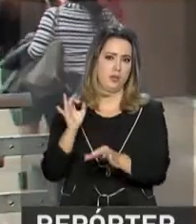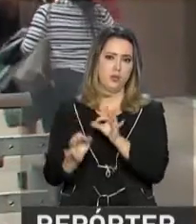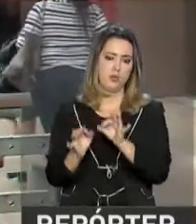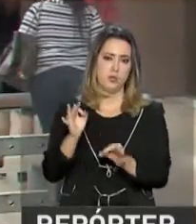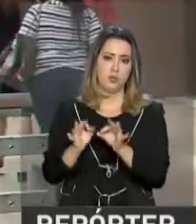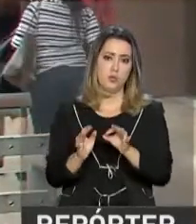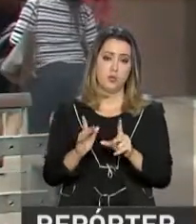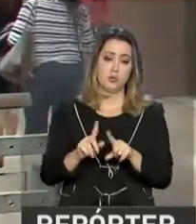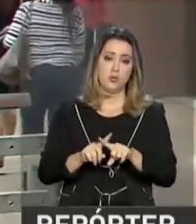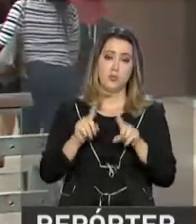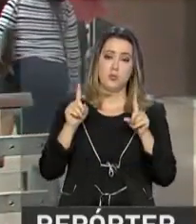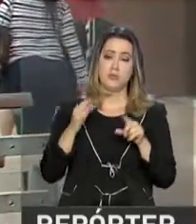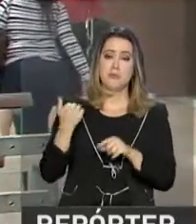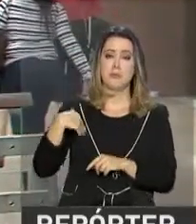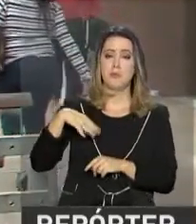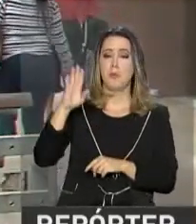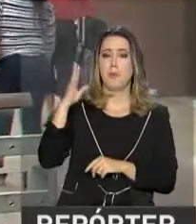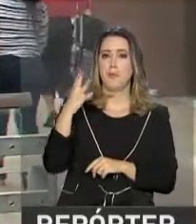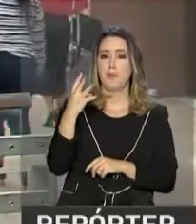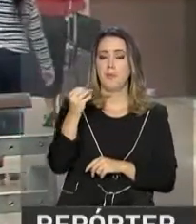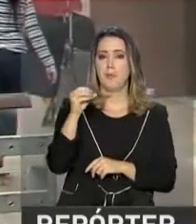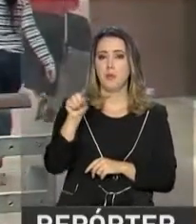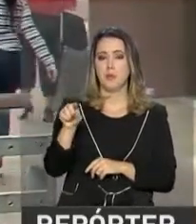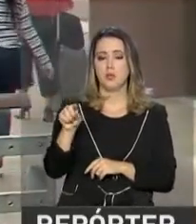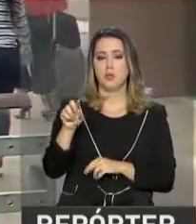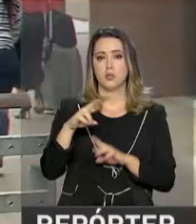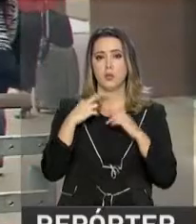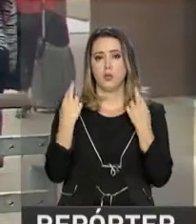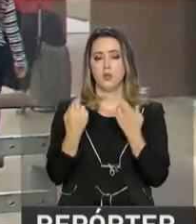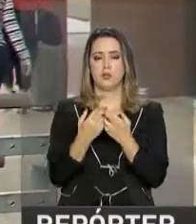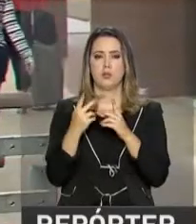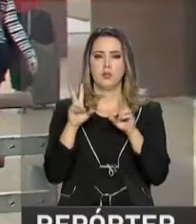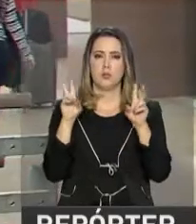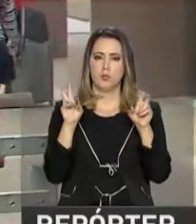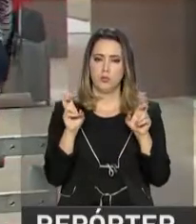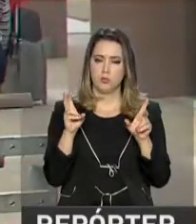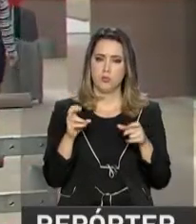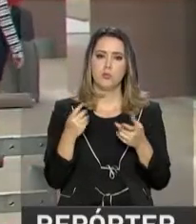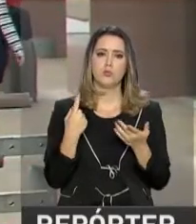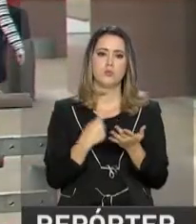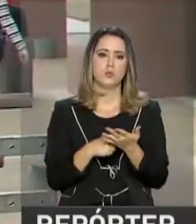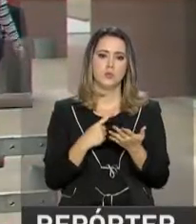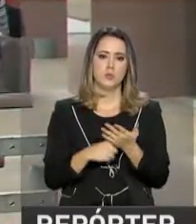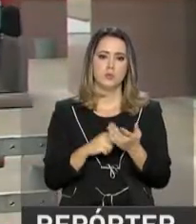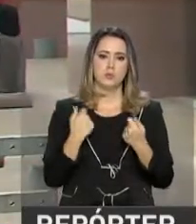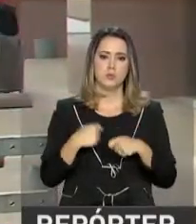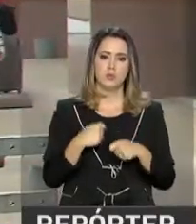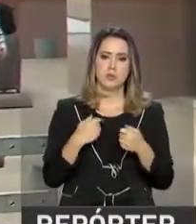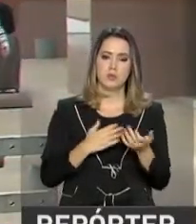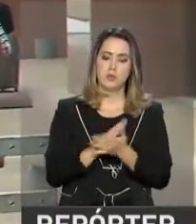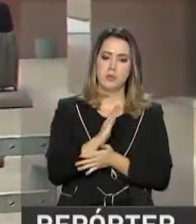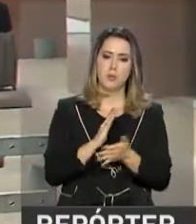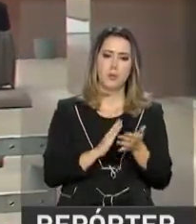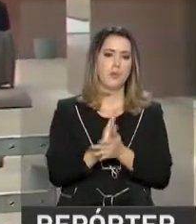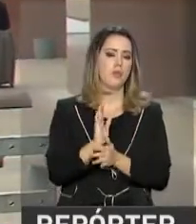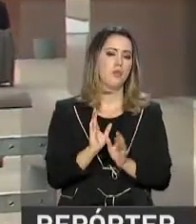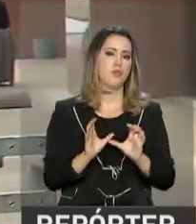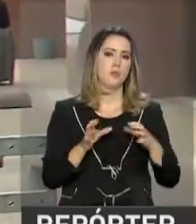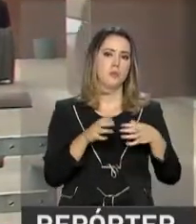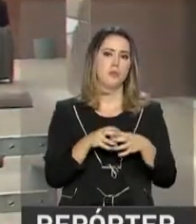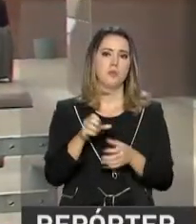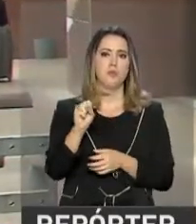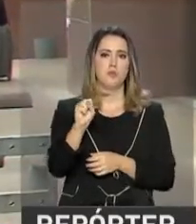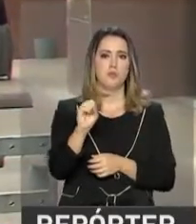Justiça. Ao todo, foram mais de 40 reuniões sobre o tema e o acordo terá que ser homologado pelo